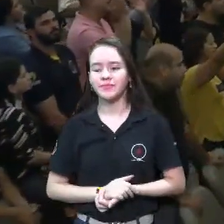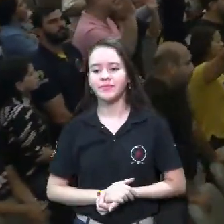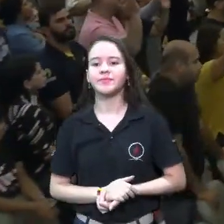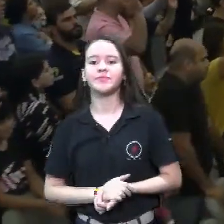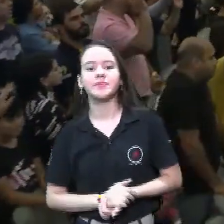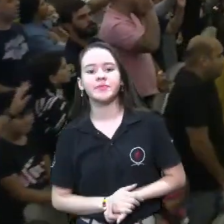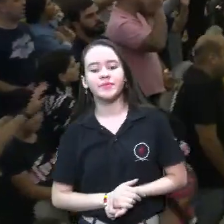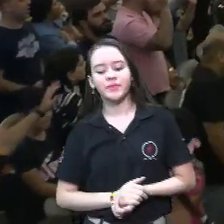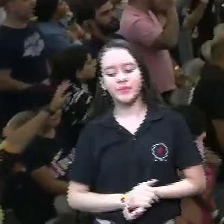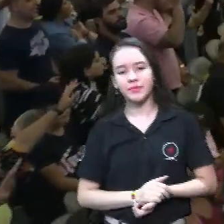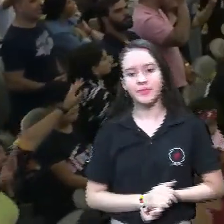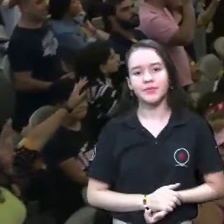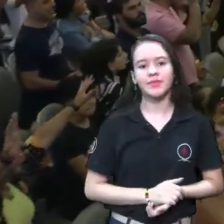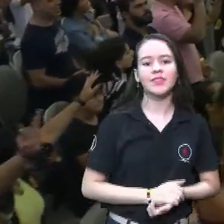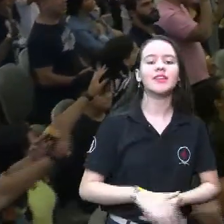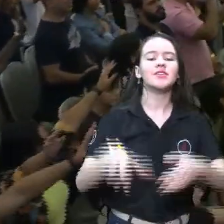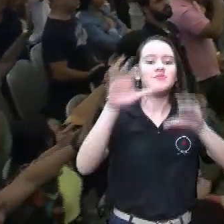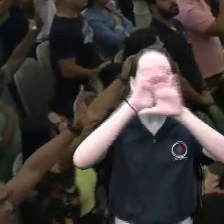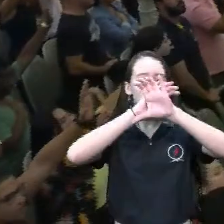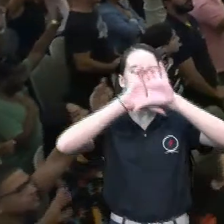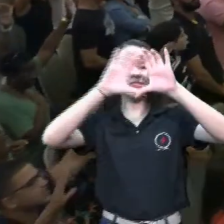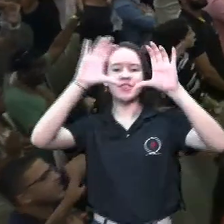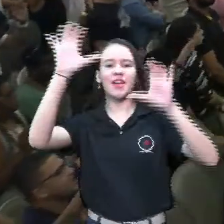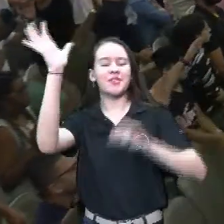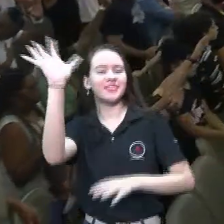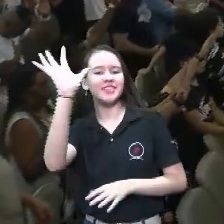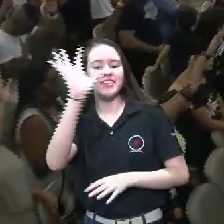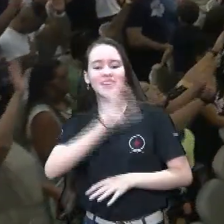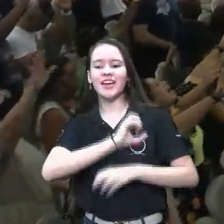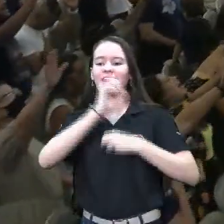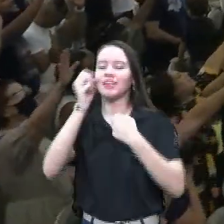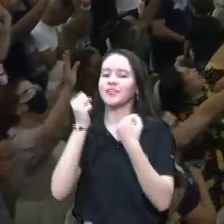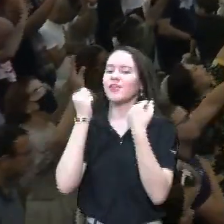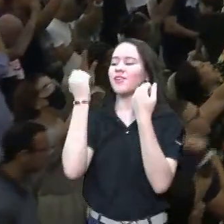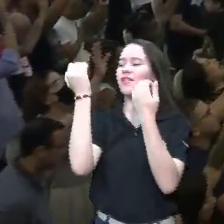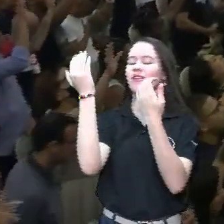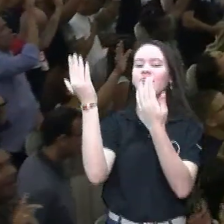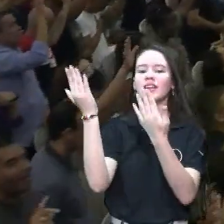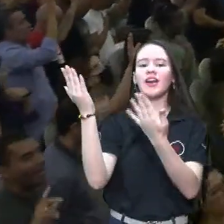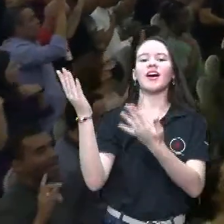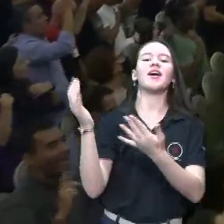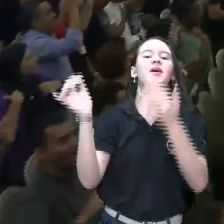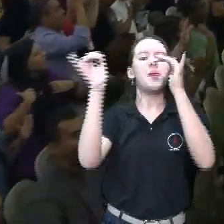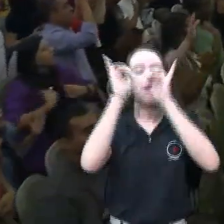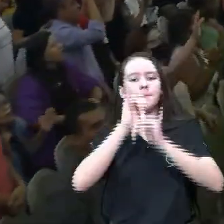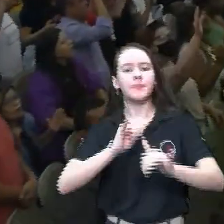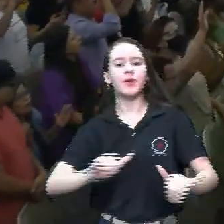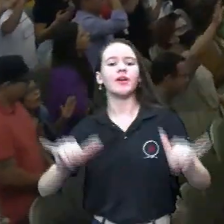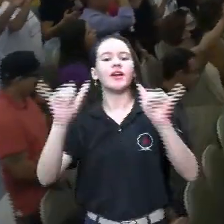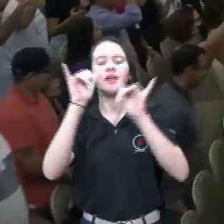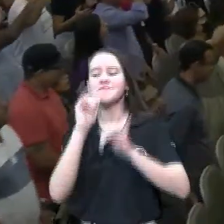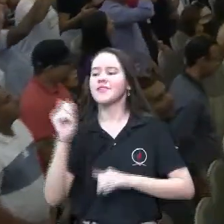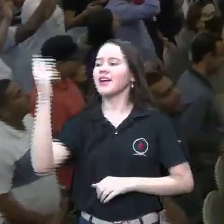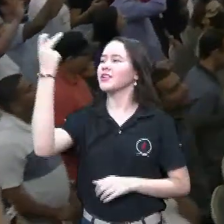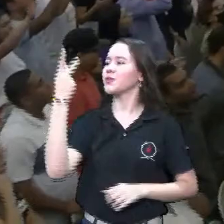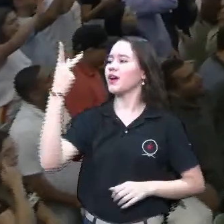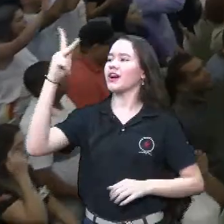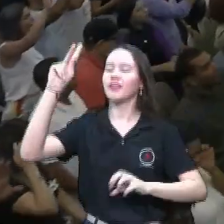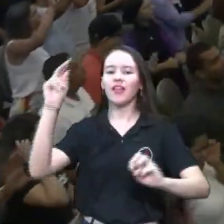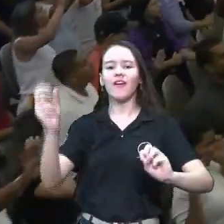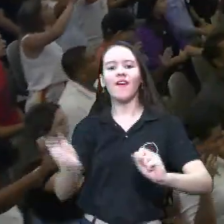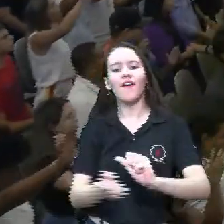agora está. Diga o céu. O céu te adora. Proclama